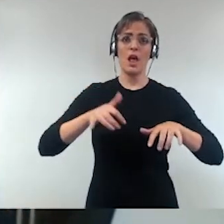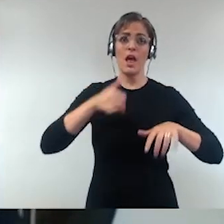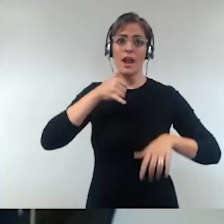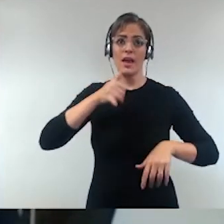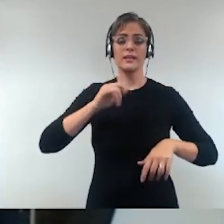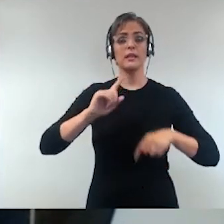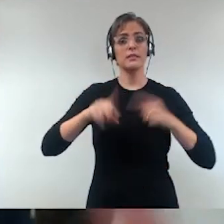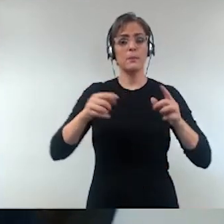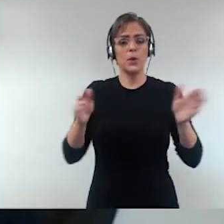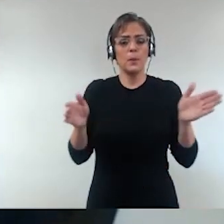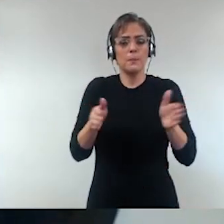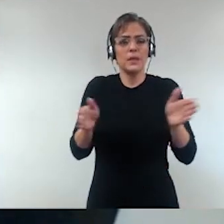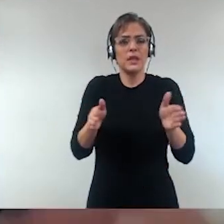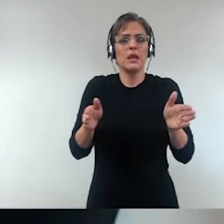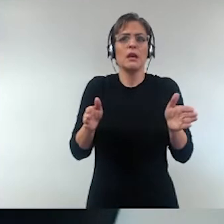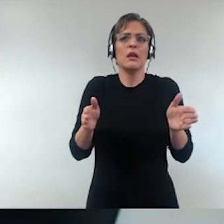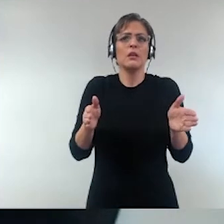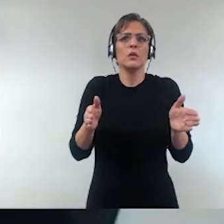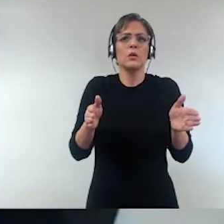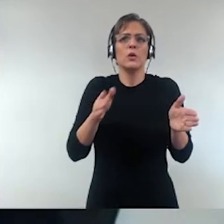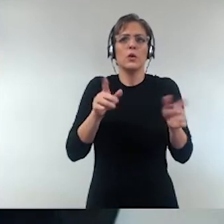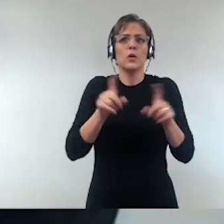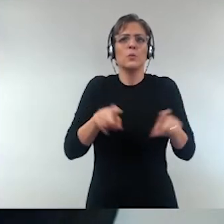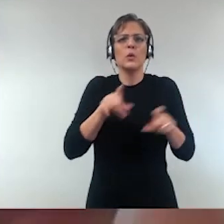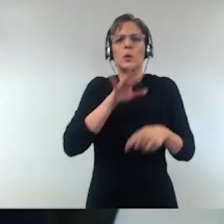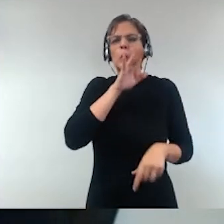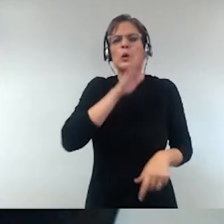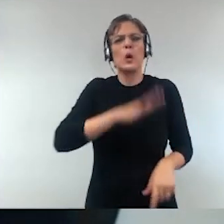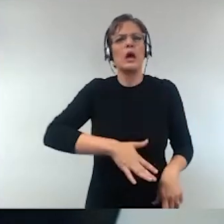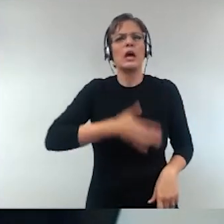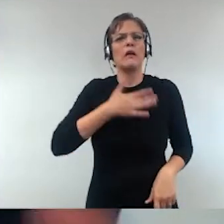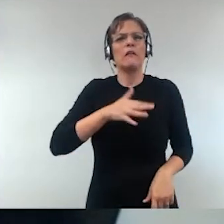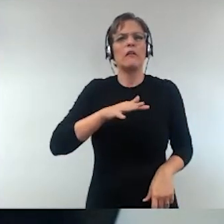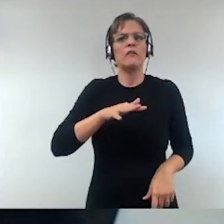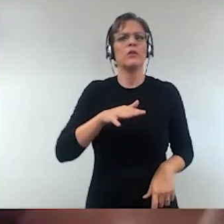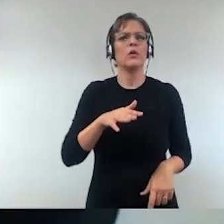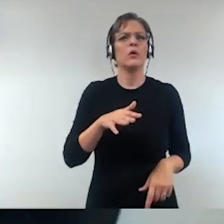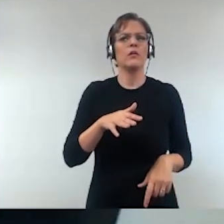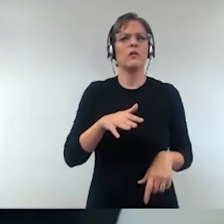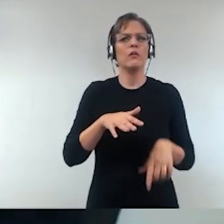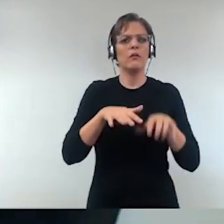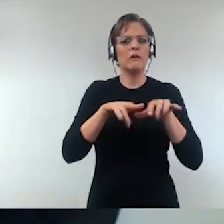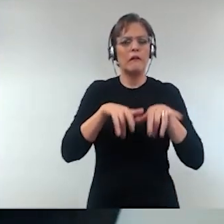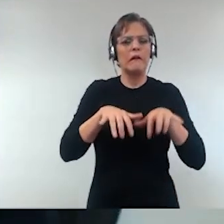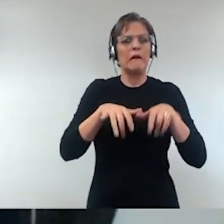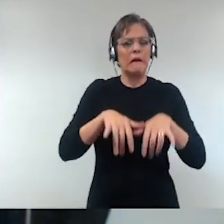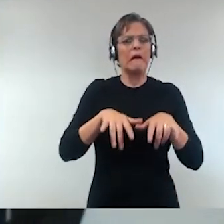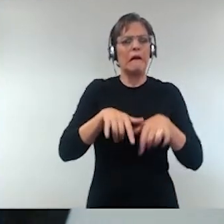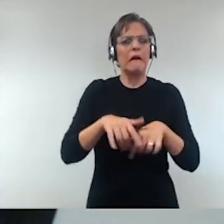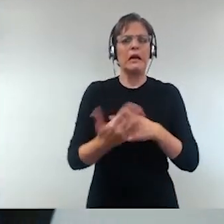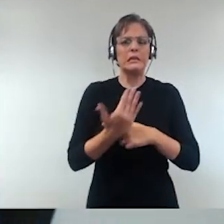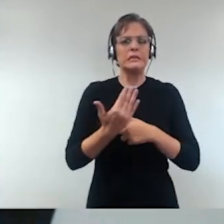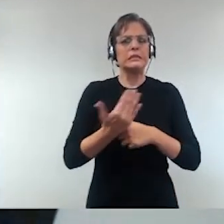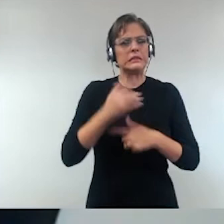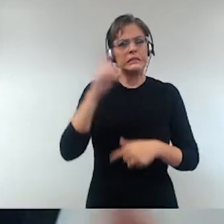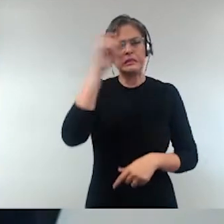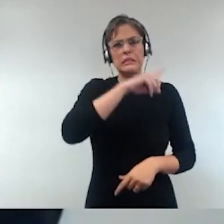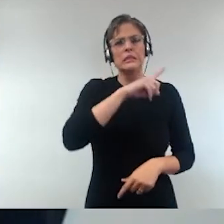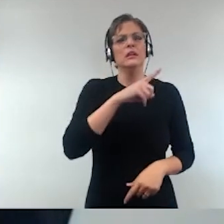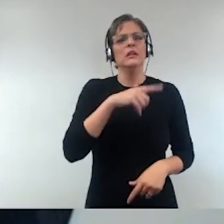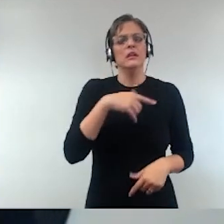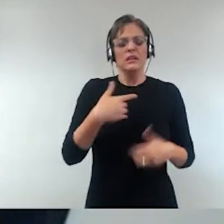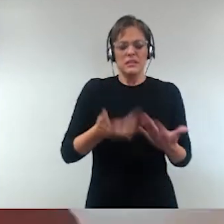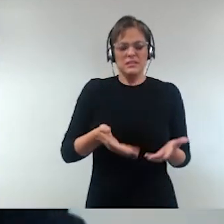aquele computadorzinho vagabundo que tinha um programa horroroso chamado Redator e que a gente rezava para que funcionasse, não é?